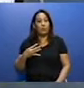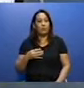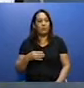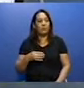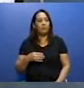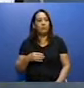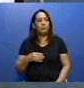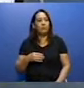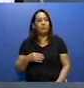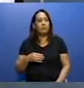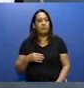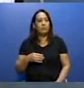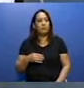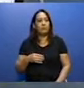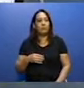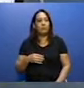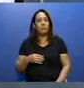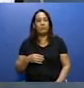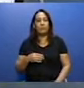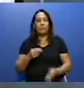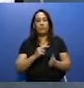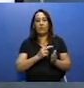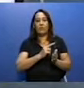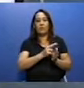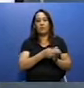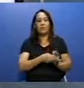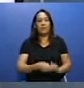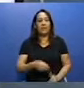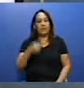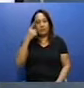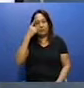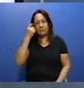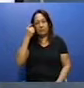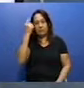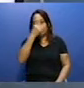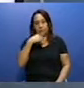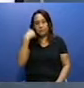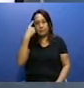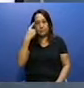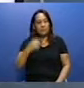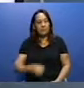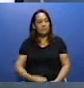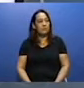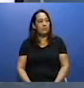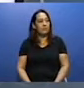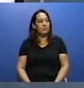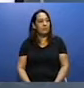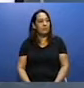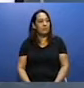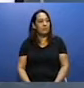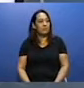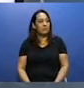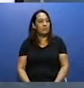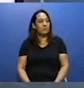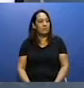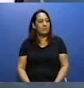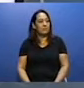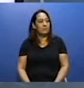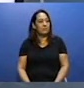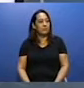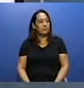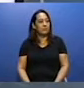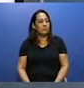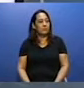aqui, olha, não precisa ficar igual, né, gente? Perfeitinho. Mas você vai desenhar o emoji, olha, sorrindo,